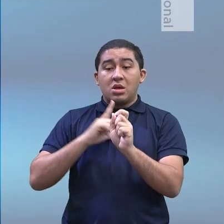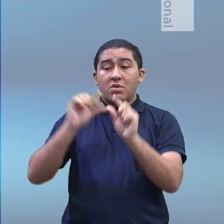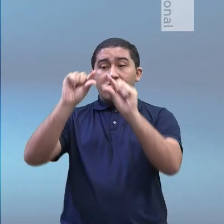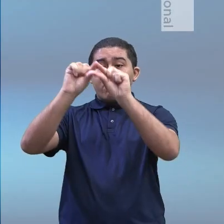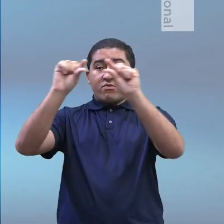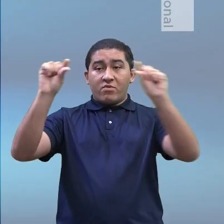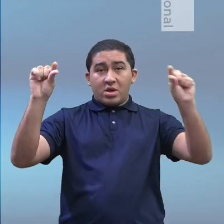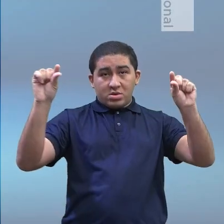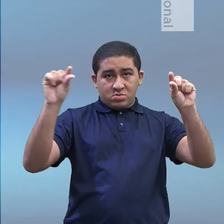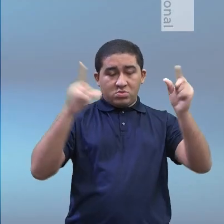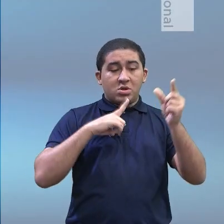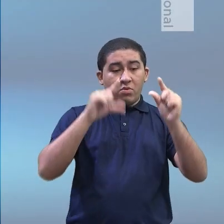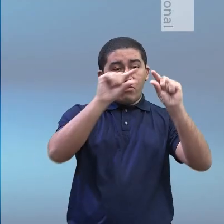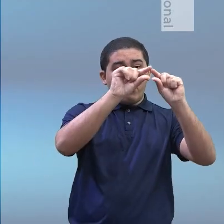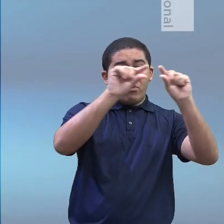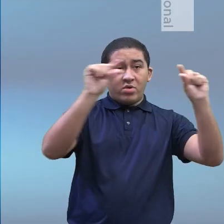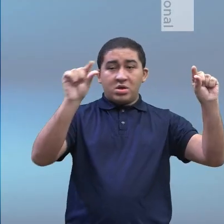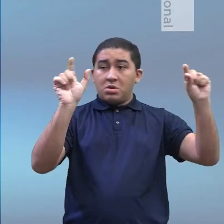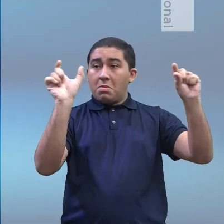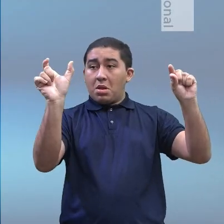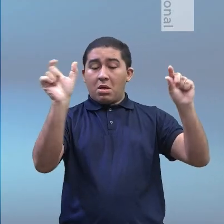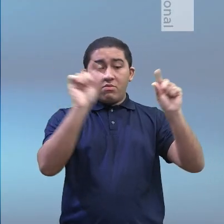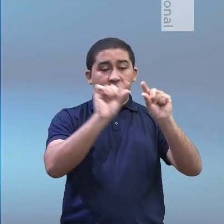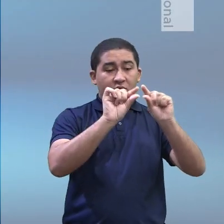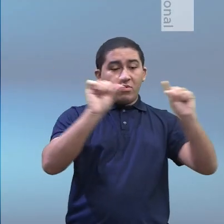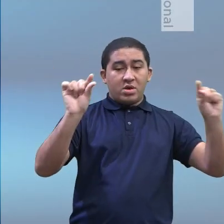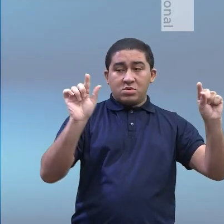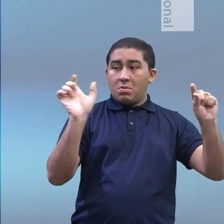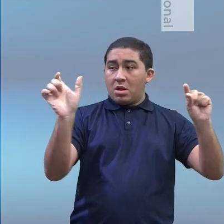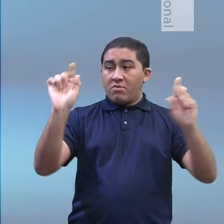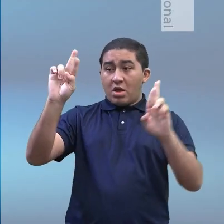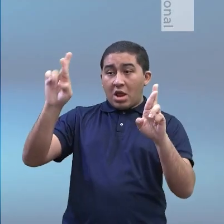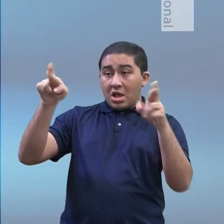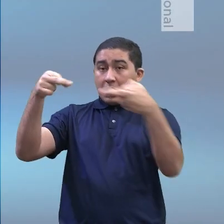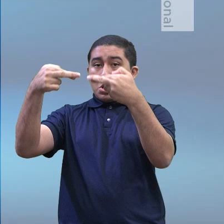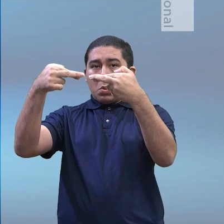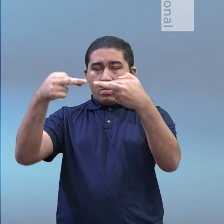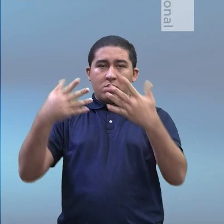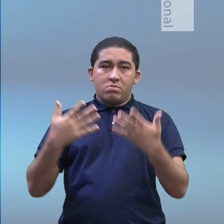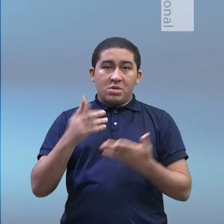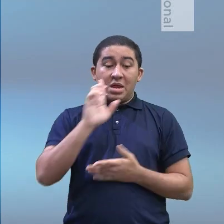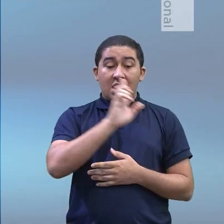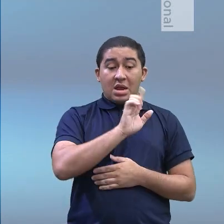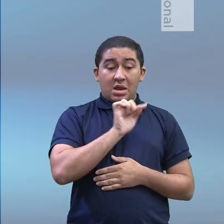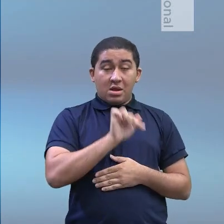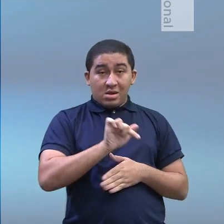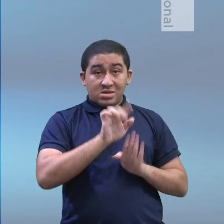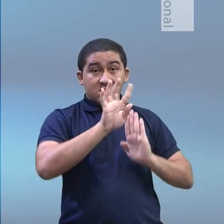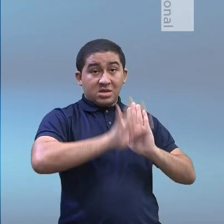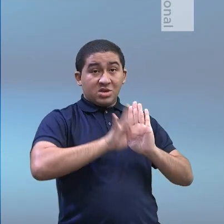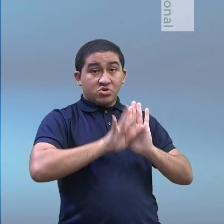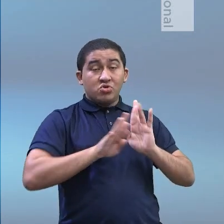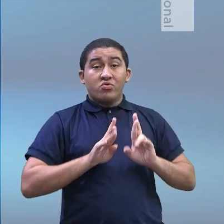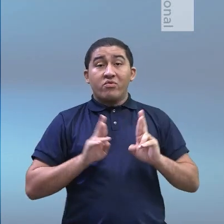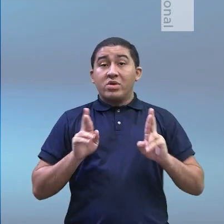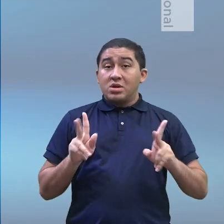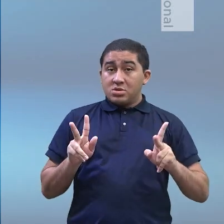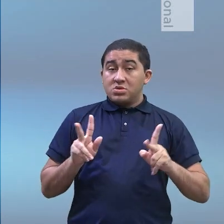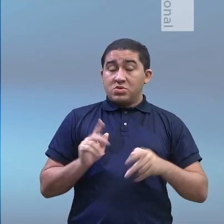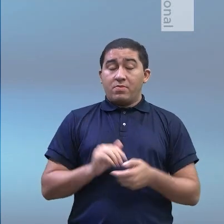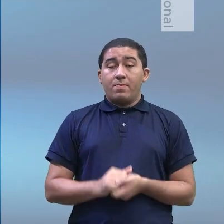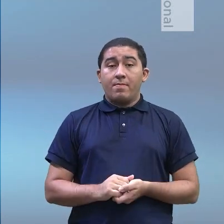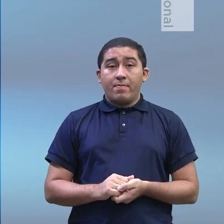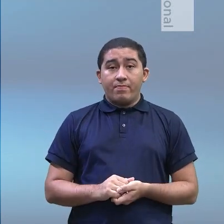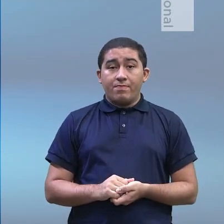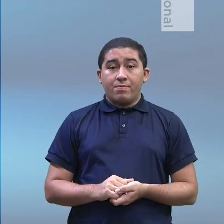final de cada um desses versos há uma rima, né? Esse poema do Mário Quintana, ele vem fugir a esse modelo, a esse